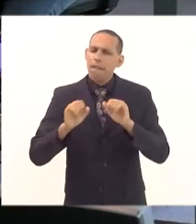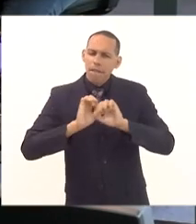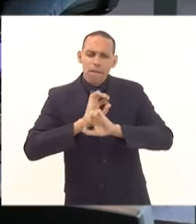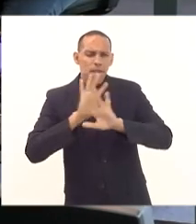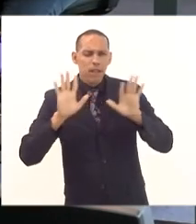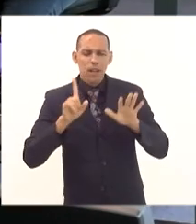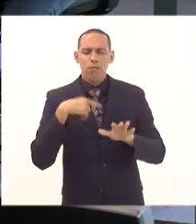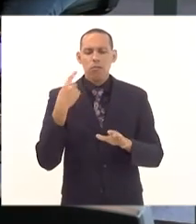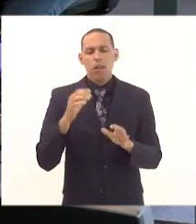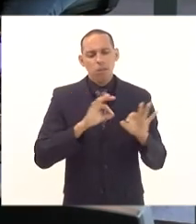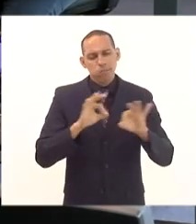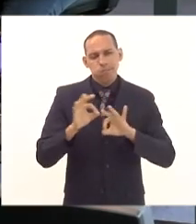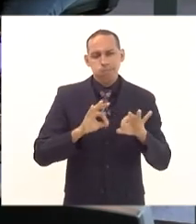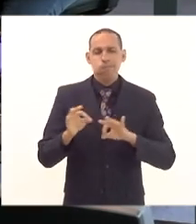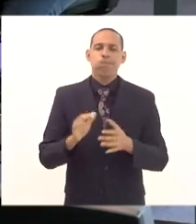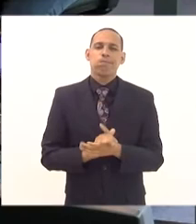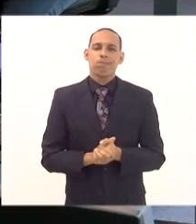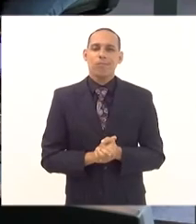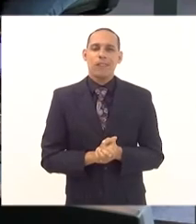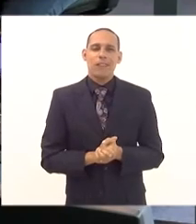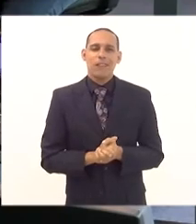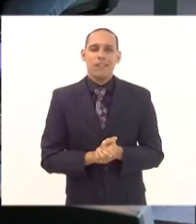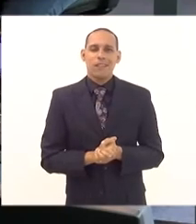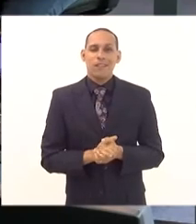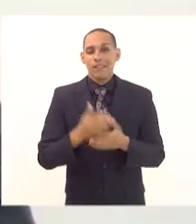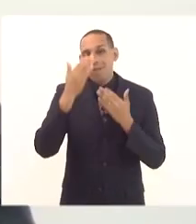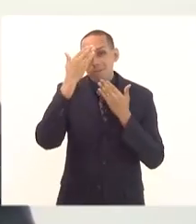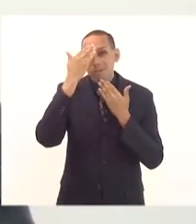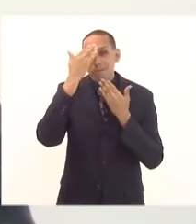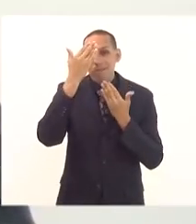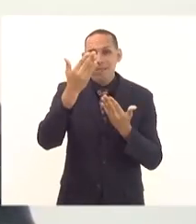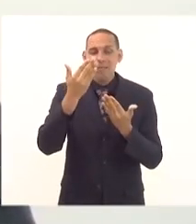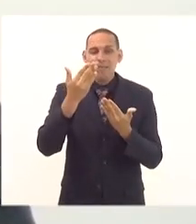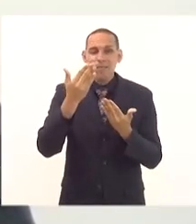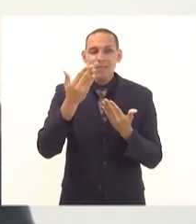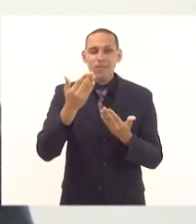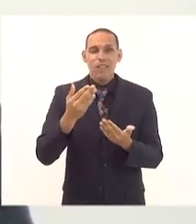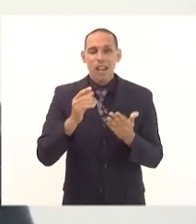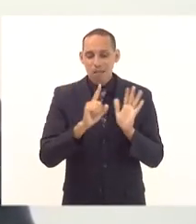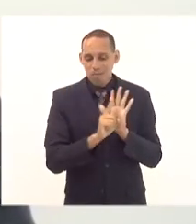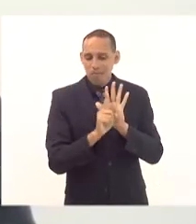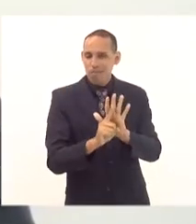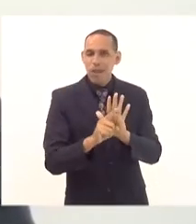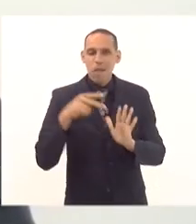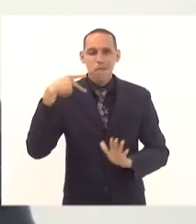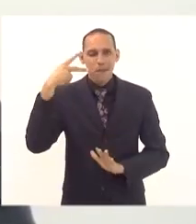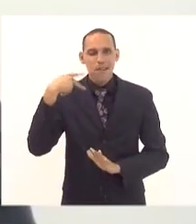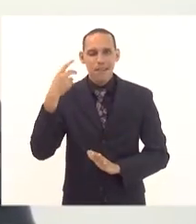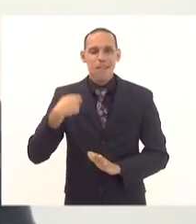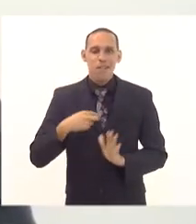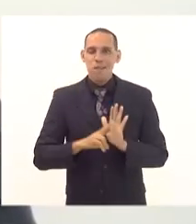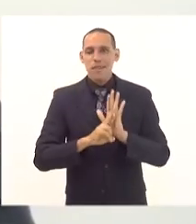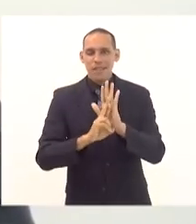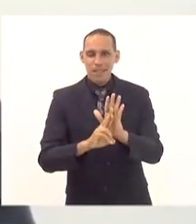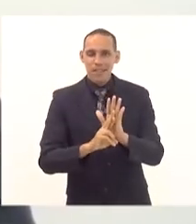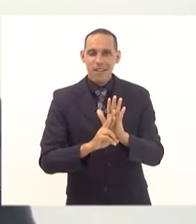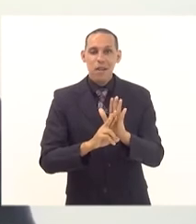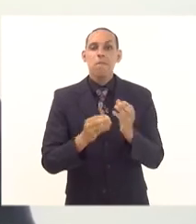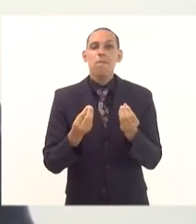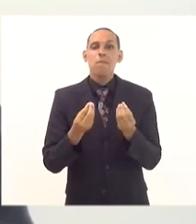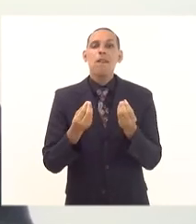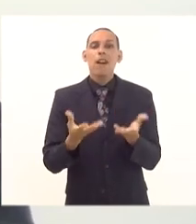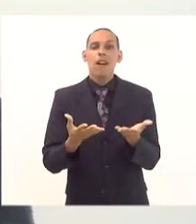Gerais para a gente arredondando tá bem eu quero eu quero agradecer em nome da frente parlamentar pela democratização da comunicação